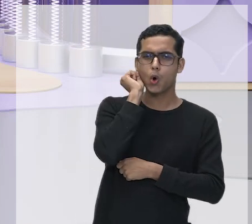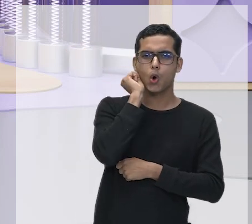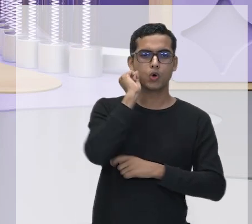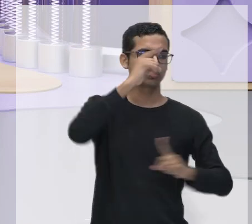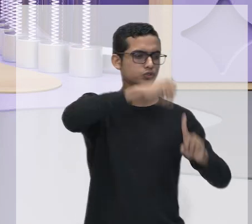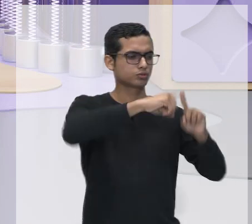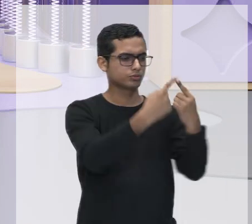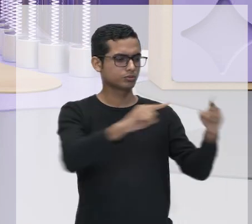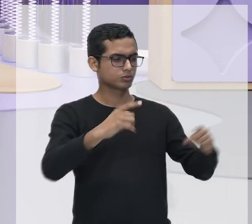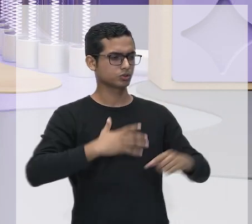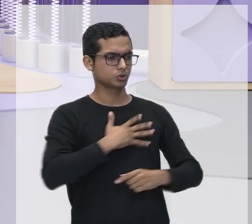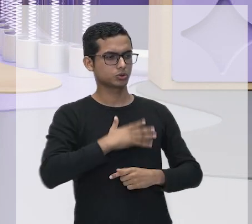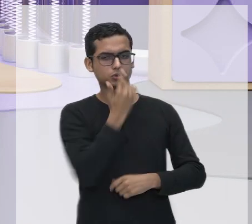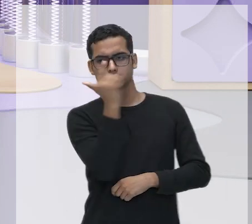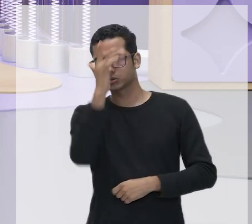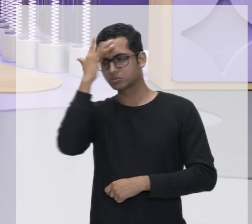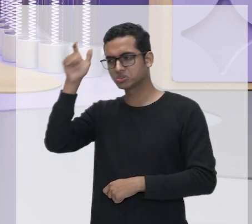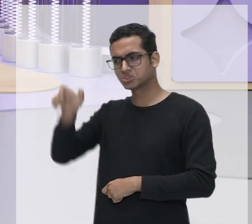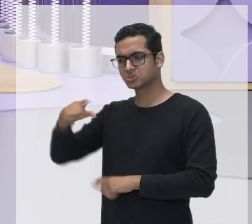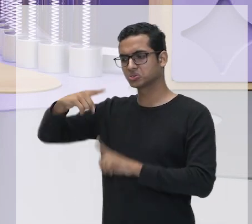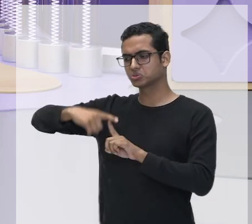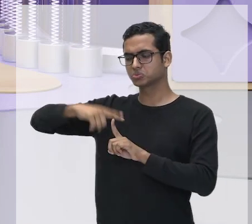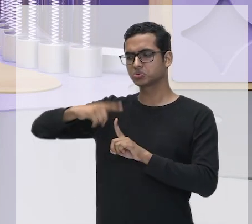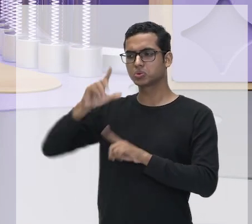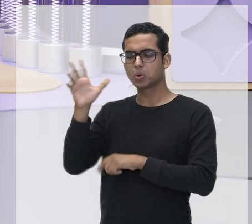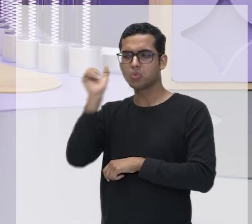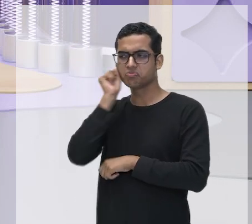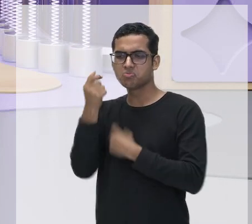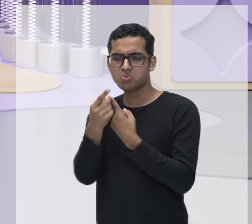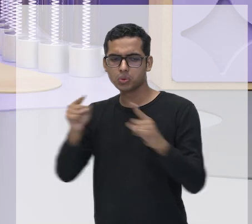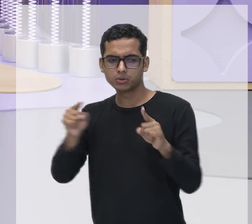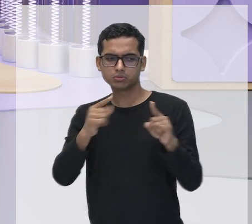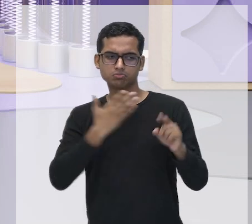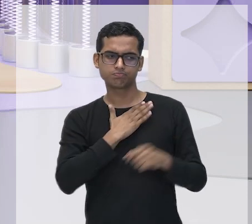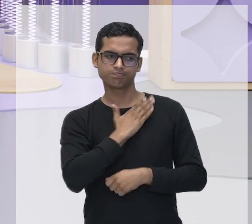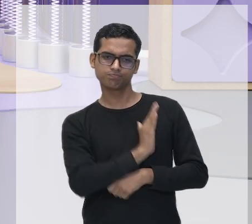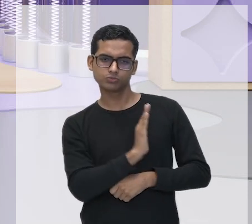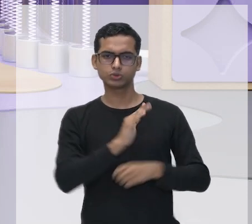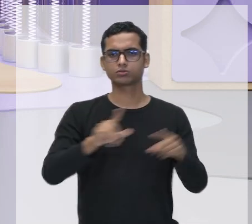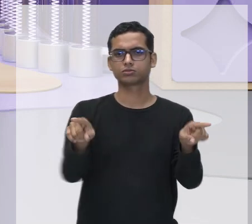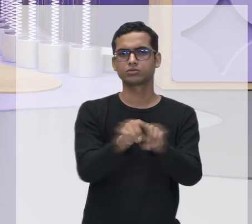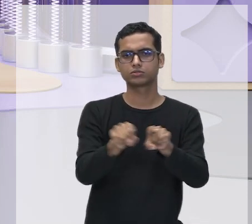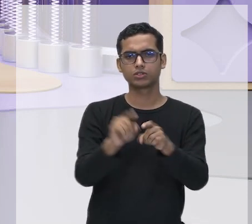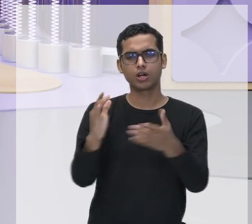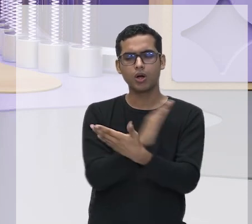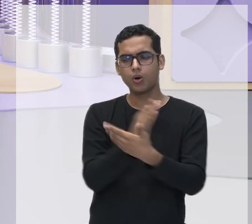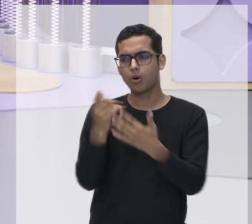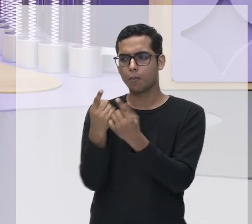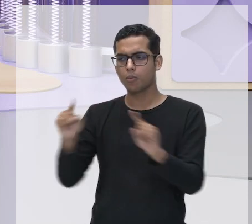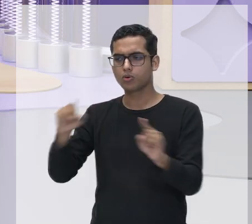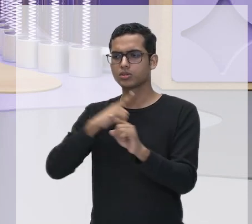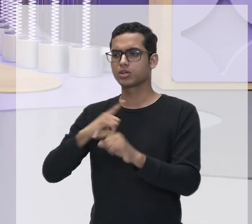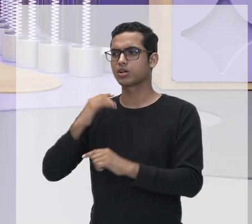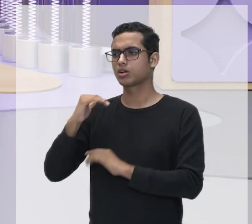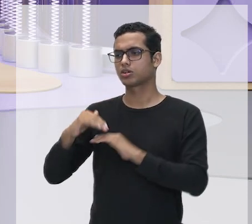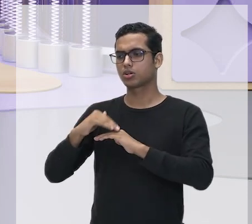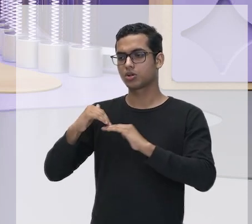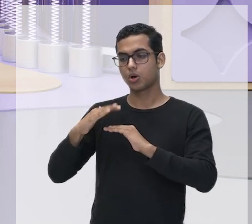ser agradável, para outras não. Para alguns o tipo de música pode ser melancólico, para outro